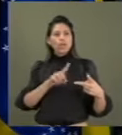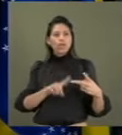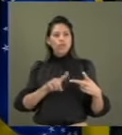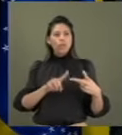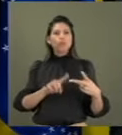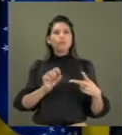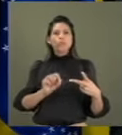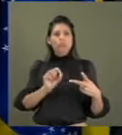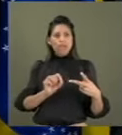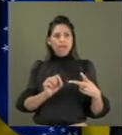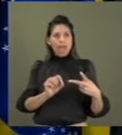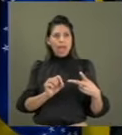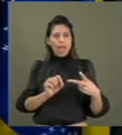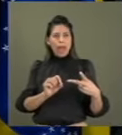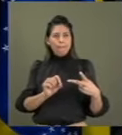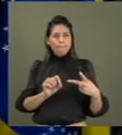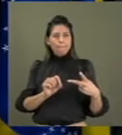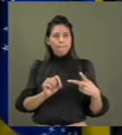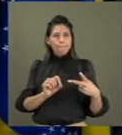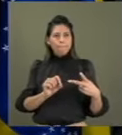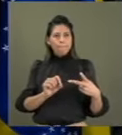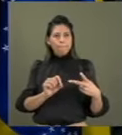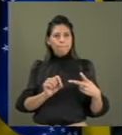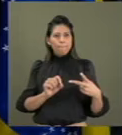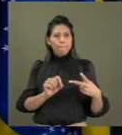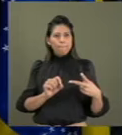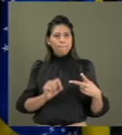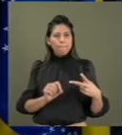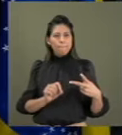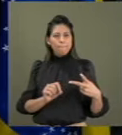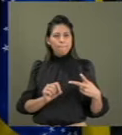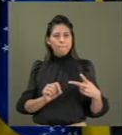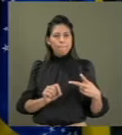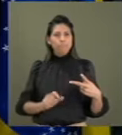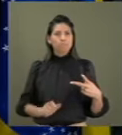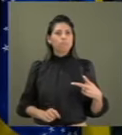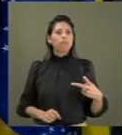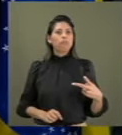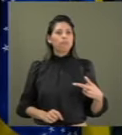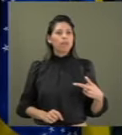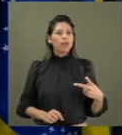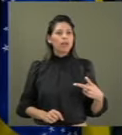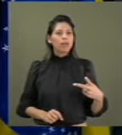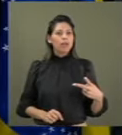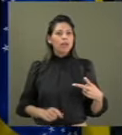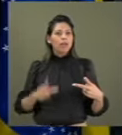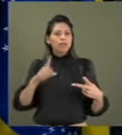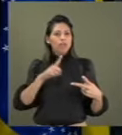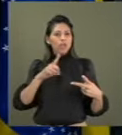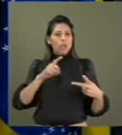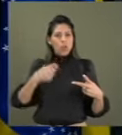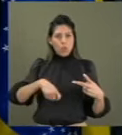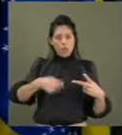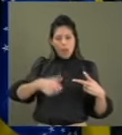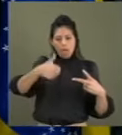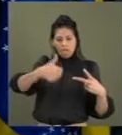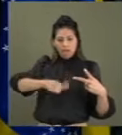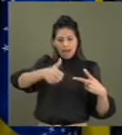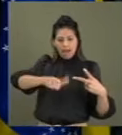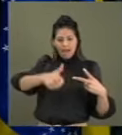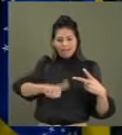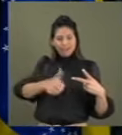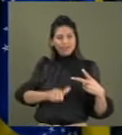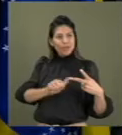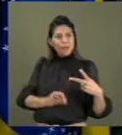serão observadas as notas pela ampla concorrência e, posteriormente, as reservas de vagas pelas